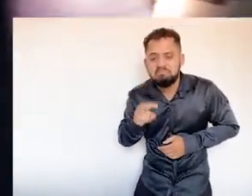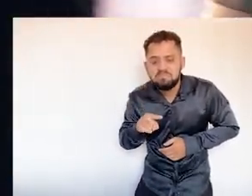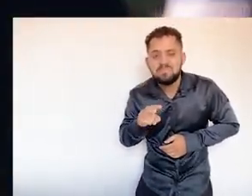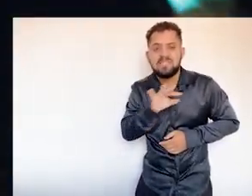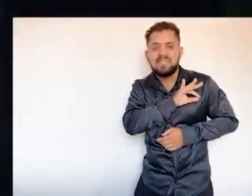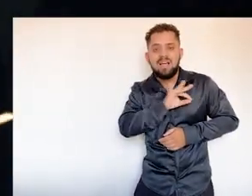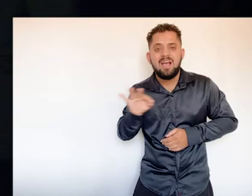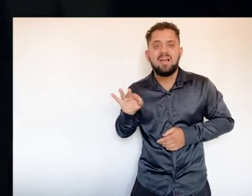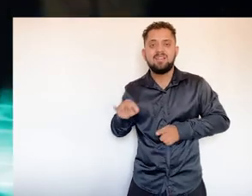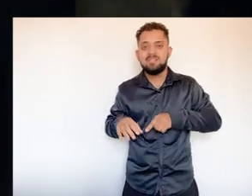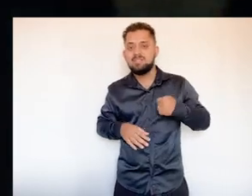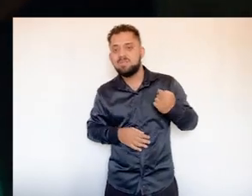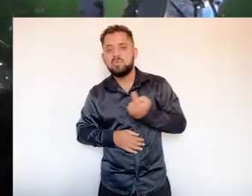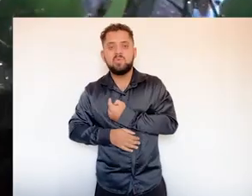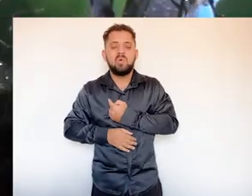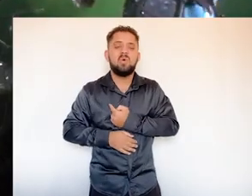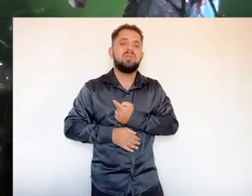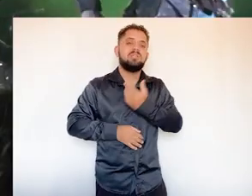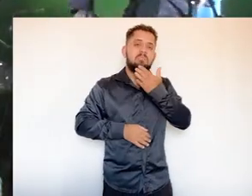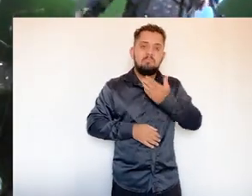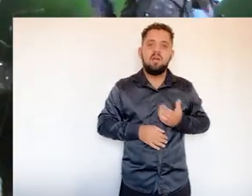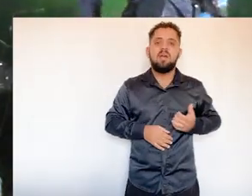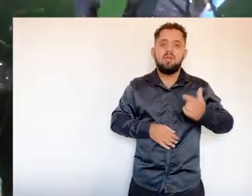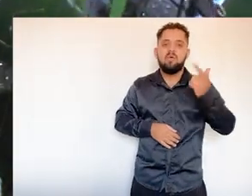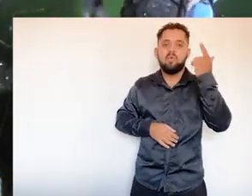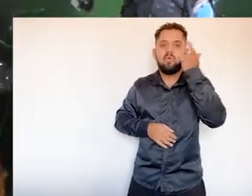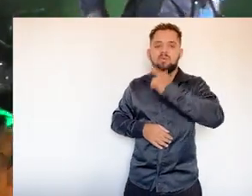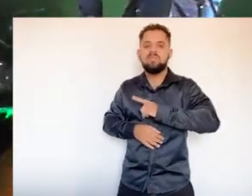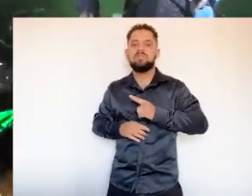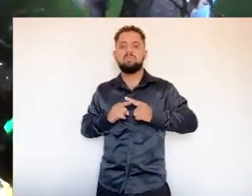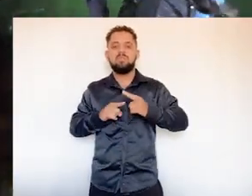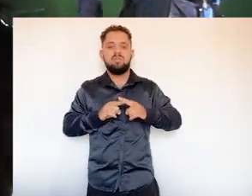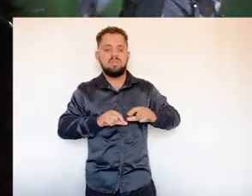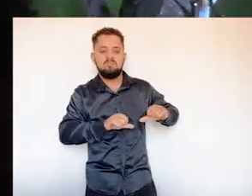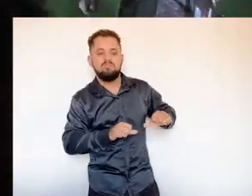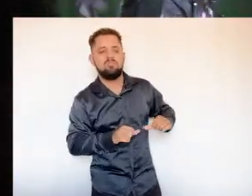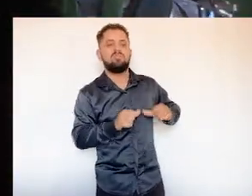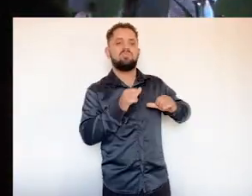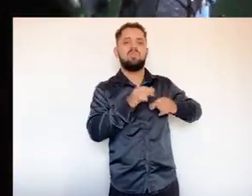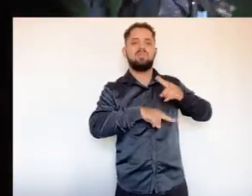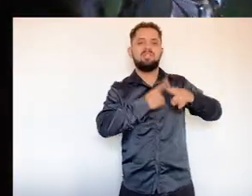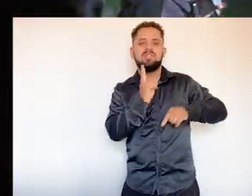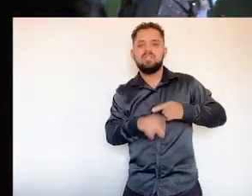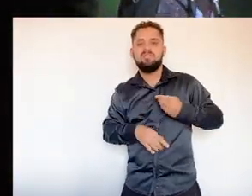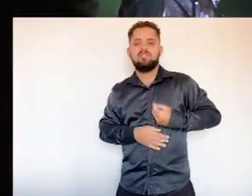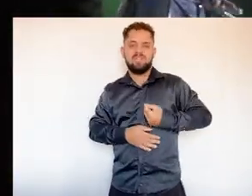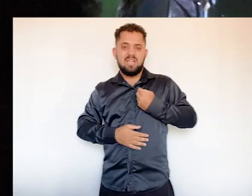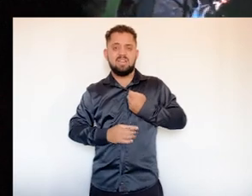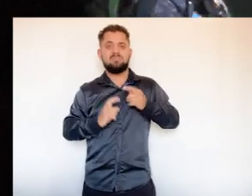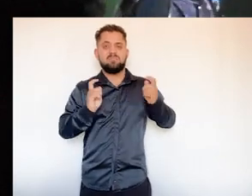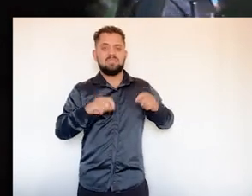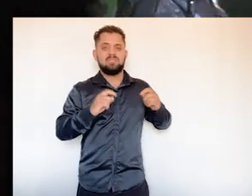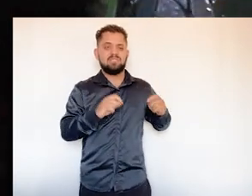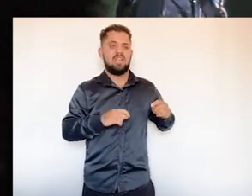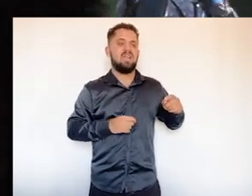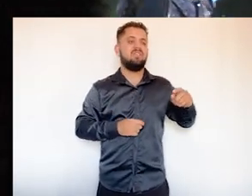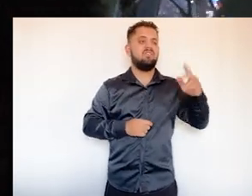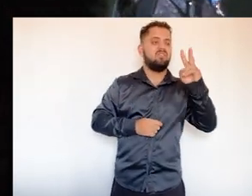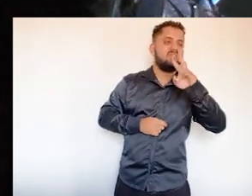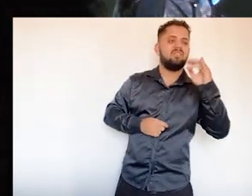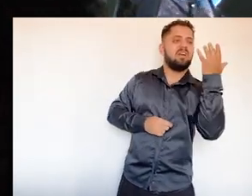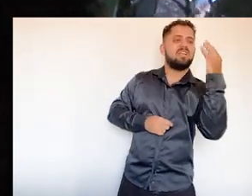nossa vantagem é ter coragem pra sobreviver. Pode desmatar, pode me queimar, que eu